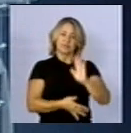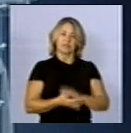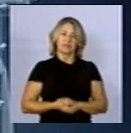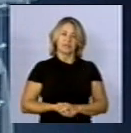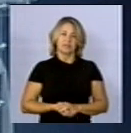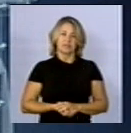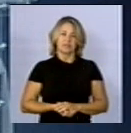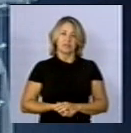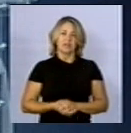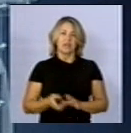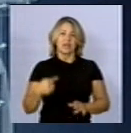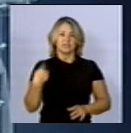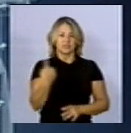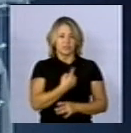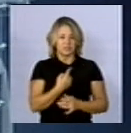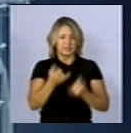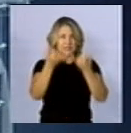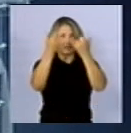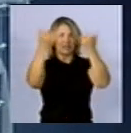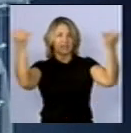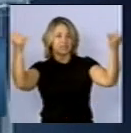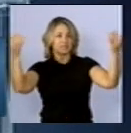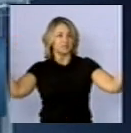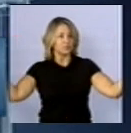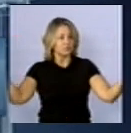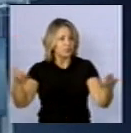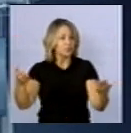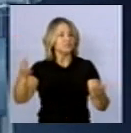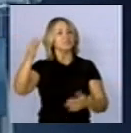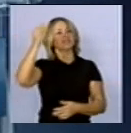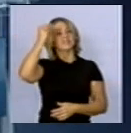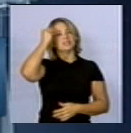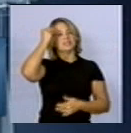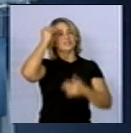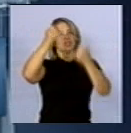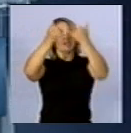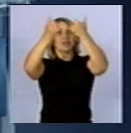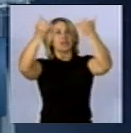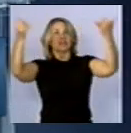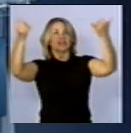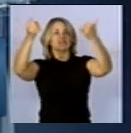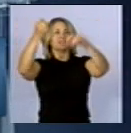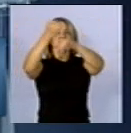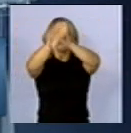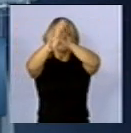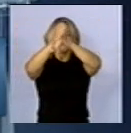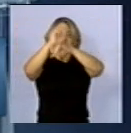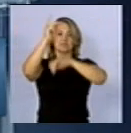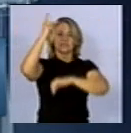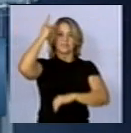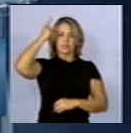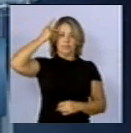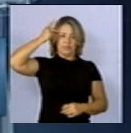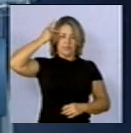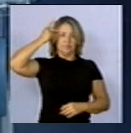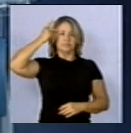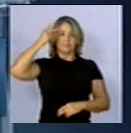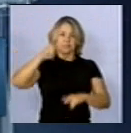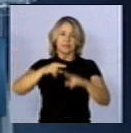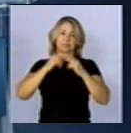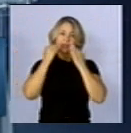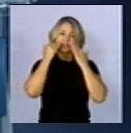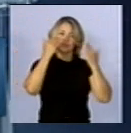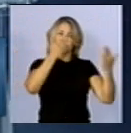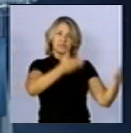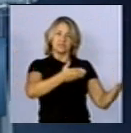eh as nossas linhas entendidas as linhas do Estado de São Paulo e pela exposição